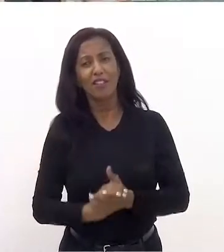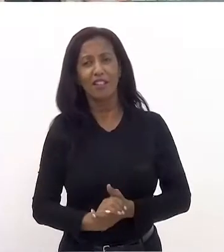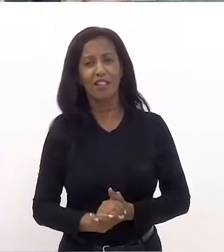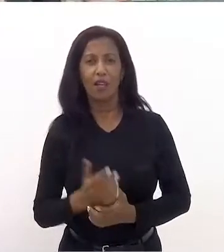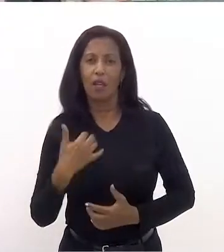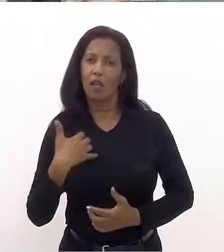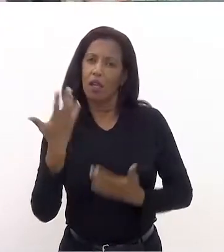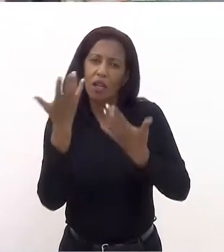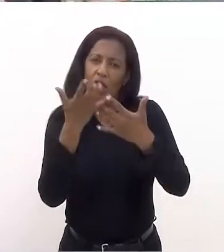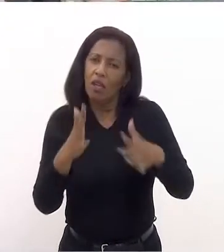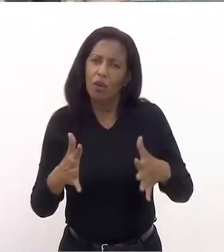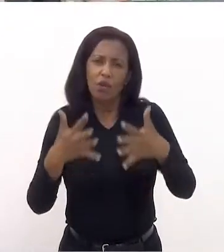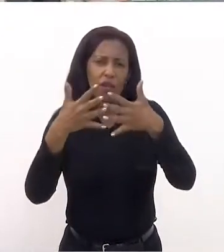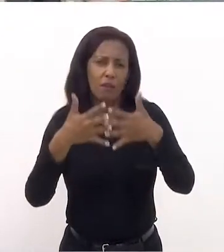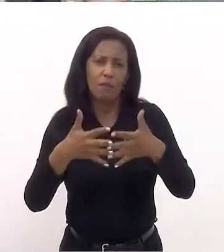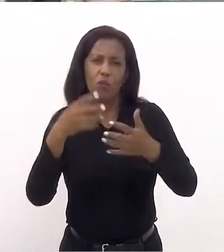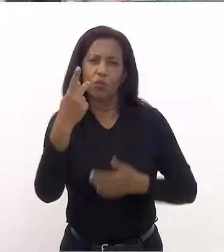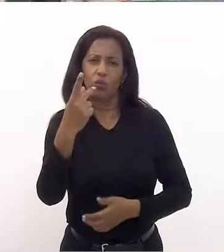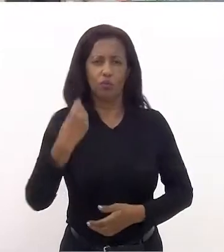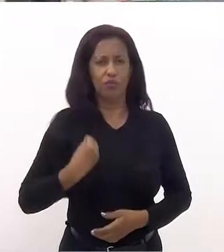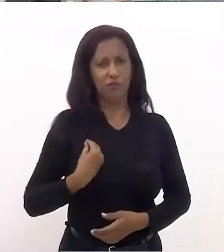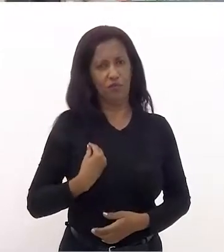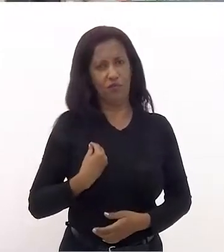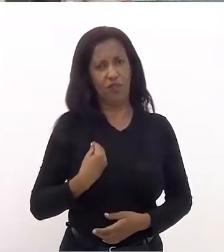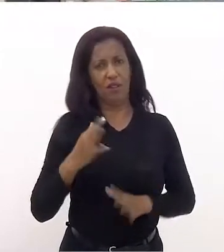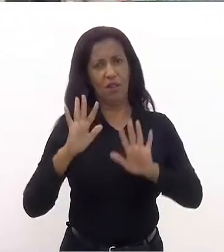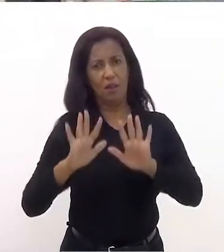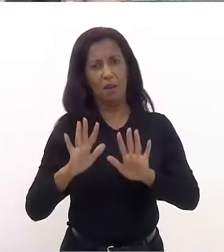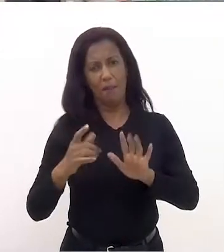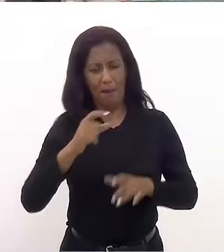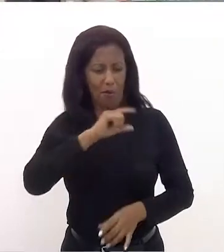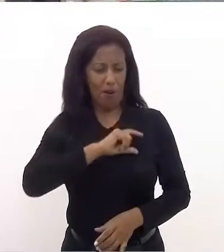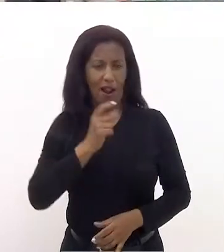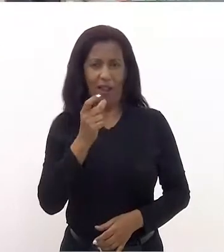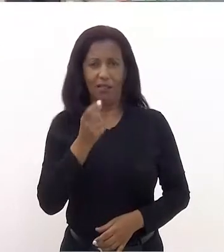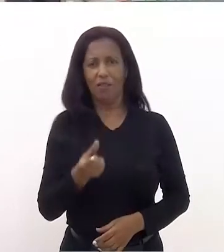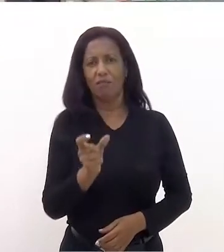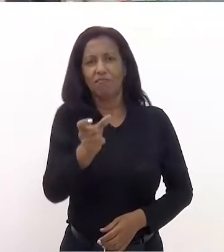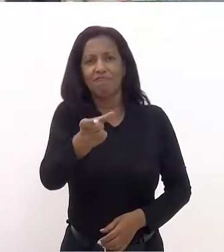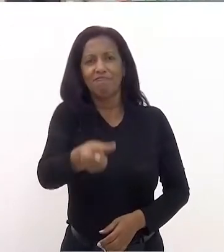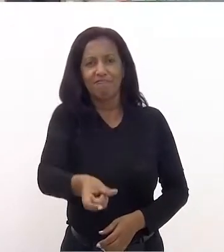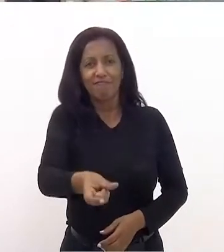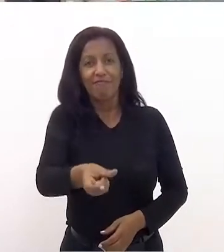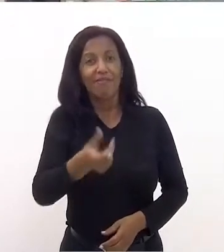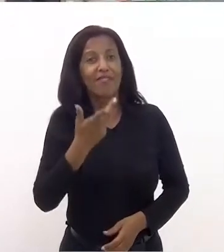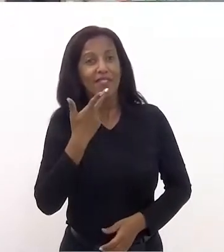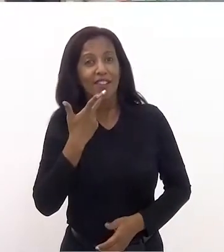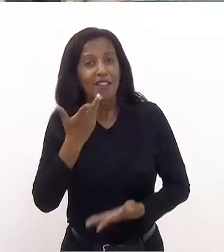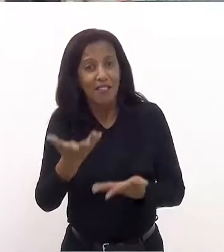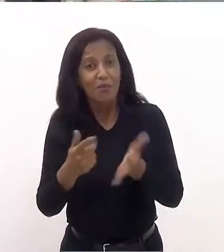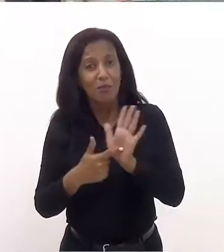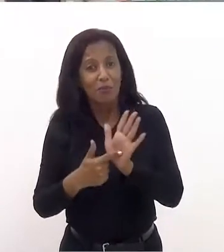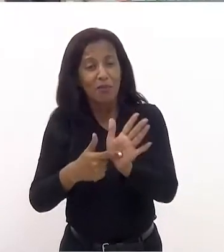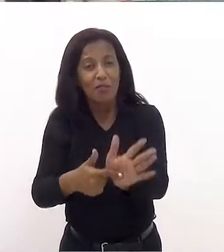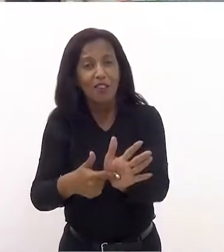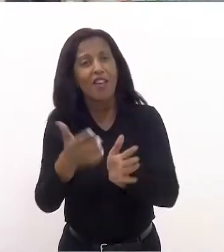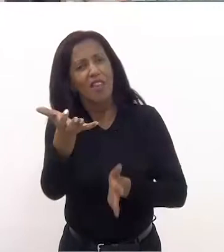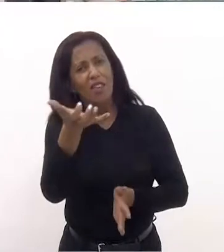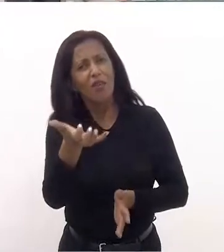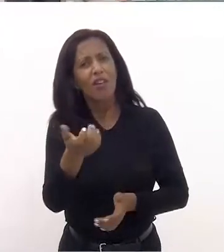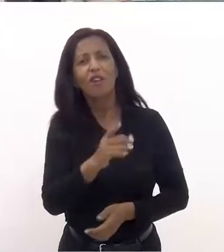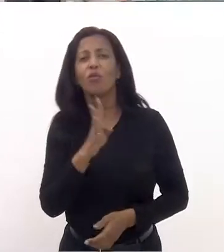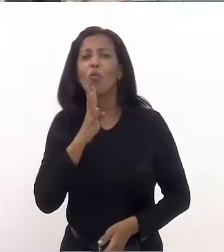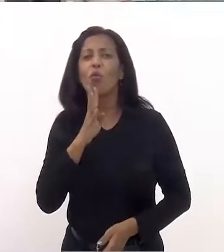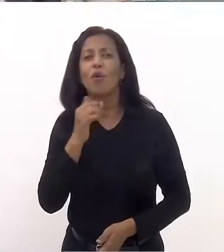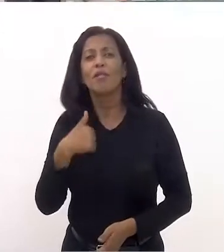não entrou? Ela falou, eu não queria perturbar a sua vida. Mas aqui, toma o meu cartão. Me deu o cartãozinho, diz, eu